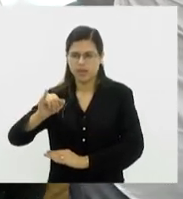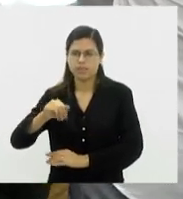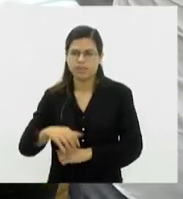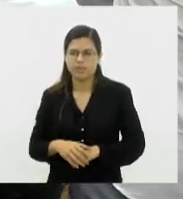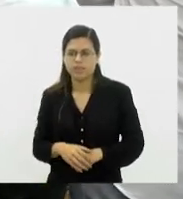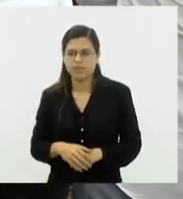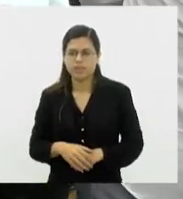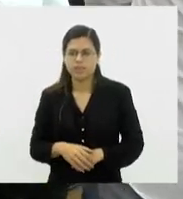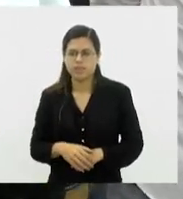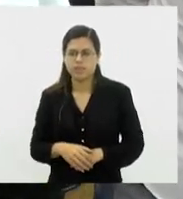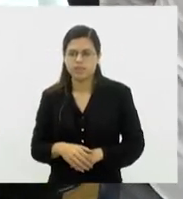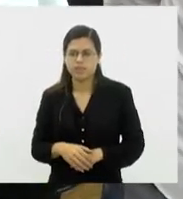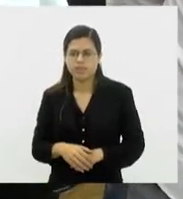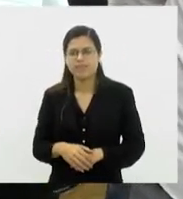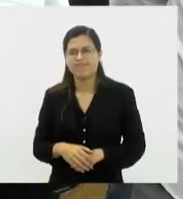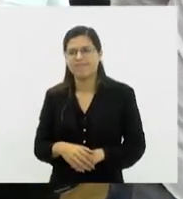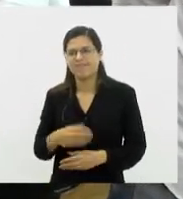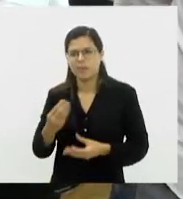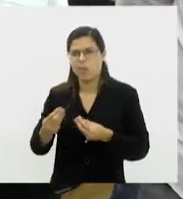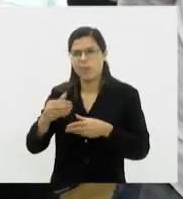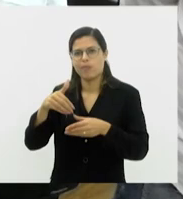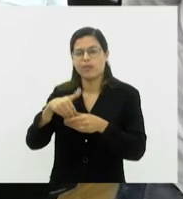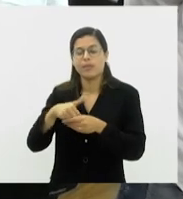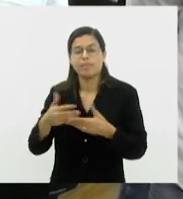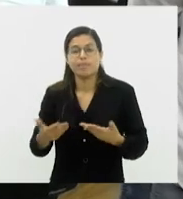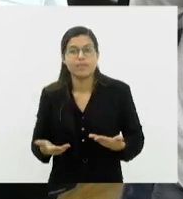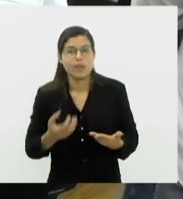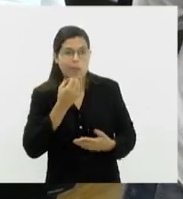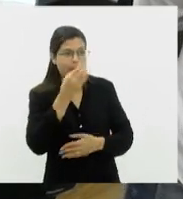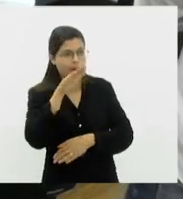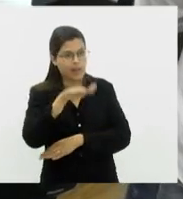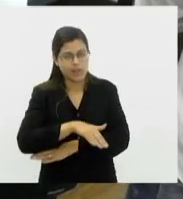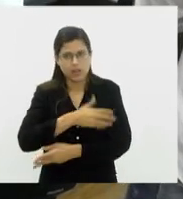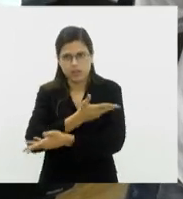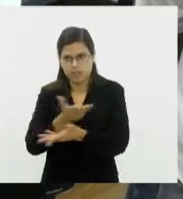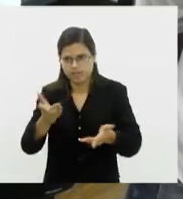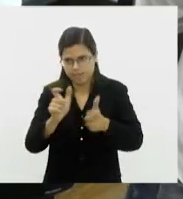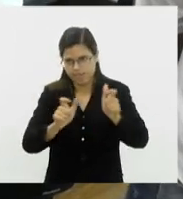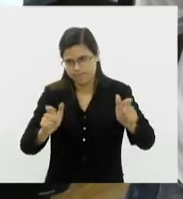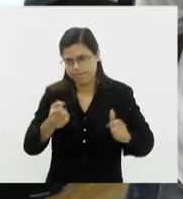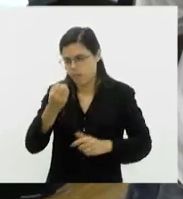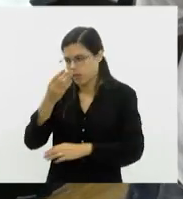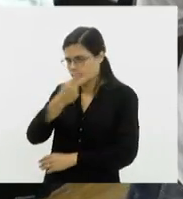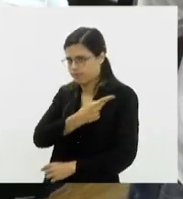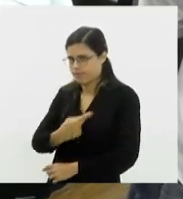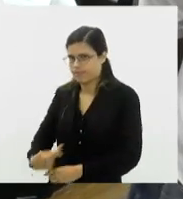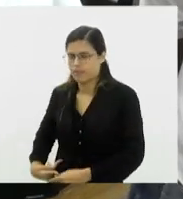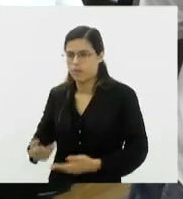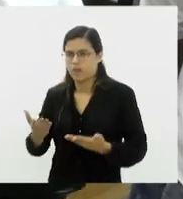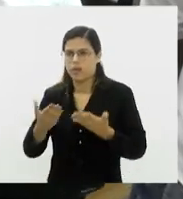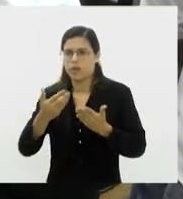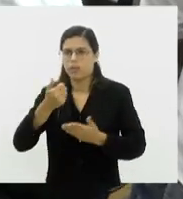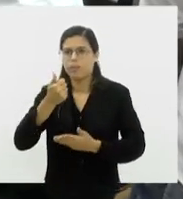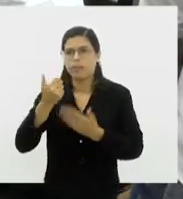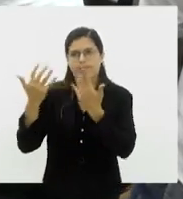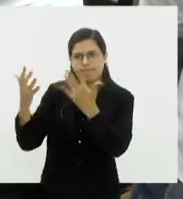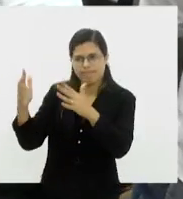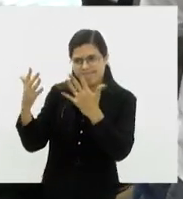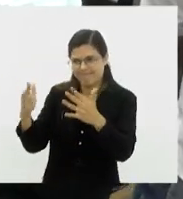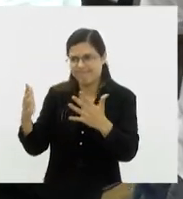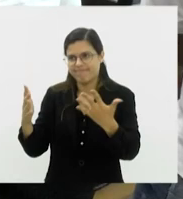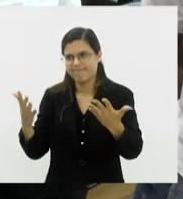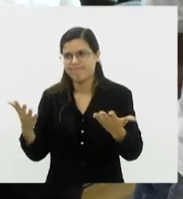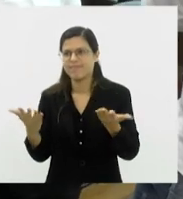vota Boa tarde a todas e a todos boa tarde presidenta eu queria primeiramente parabenizá-la